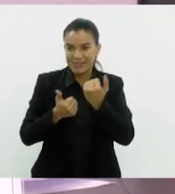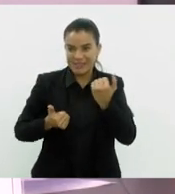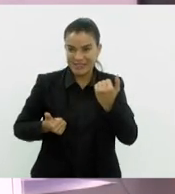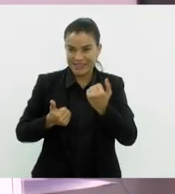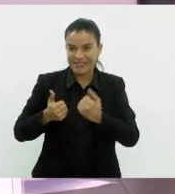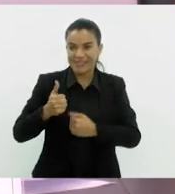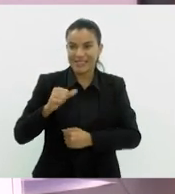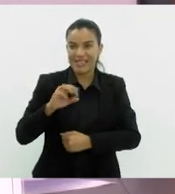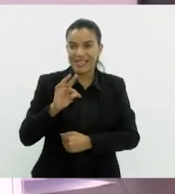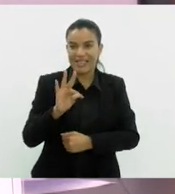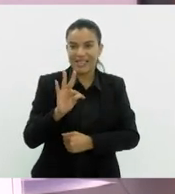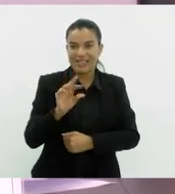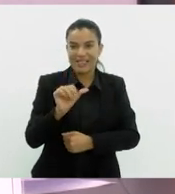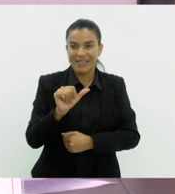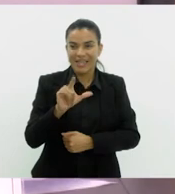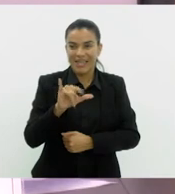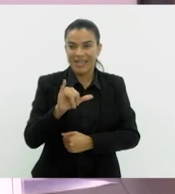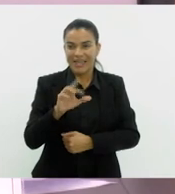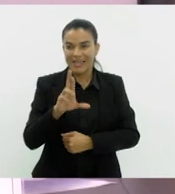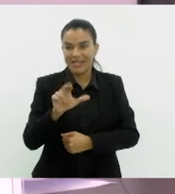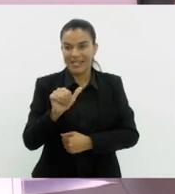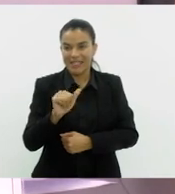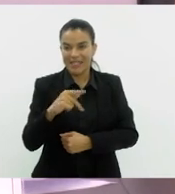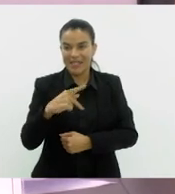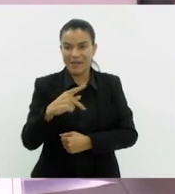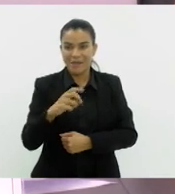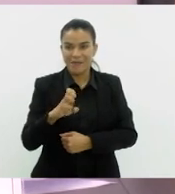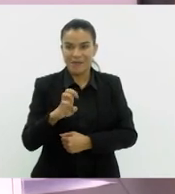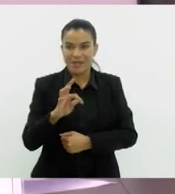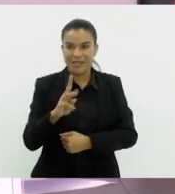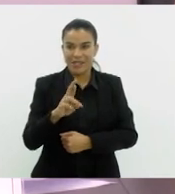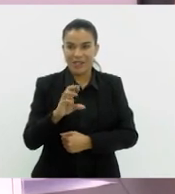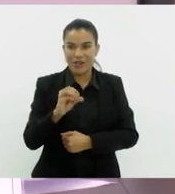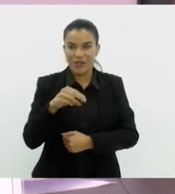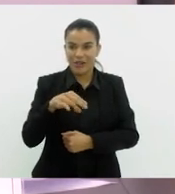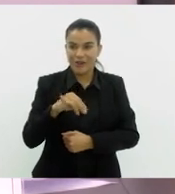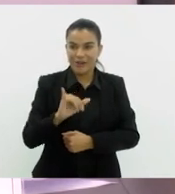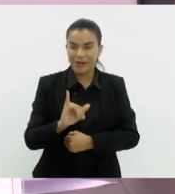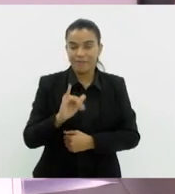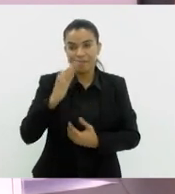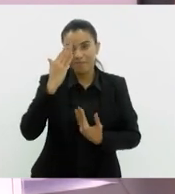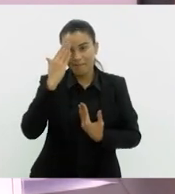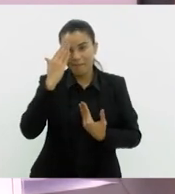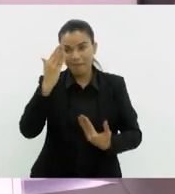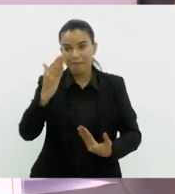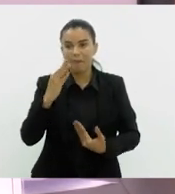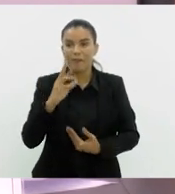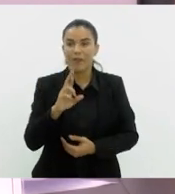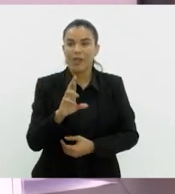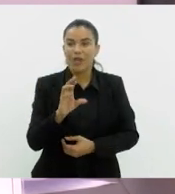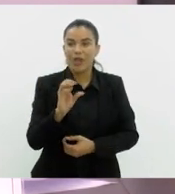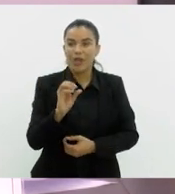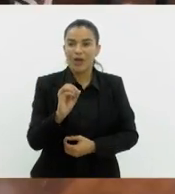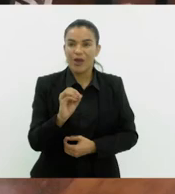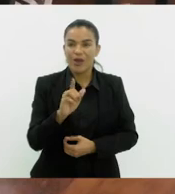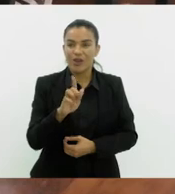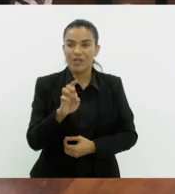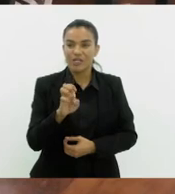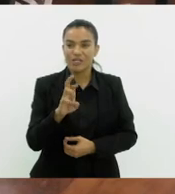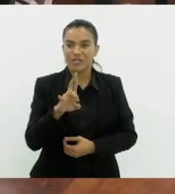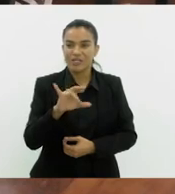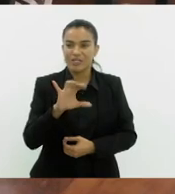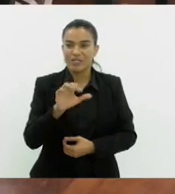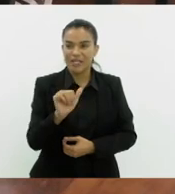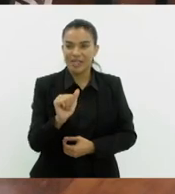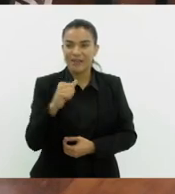está aqui, que a gente possa tocar isso com a mandata dela. Agradecer a presença da Rogéria Peixinho, da mandata